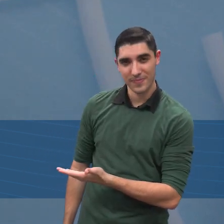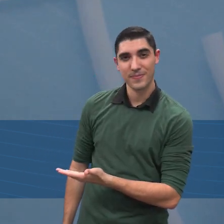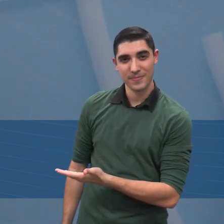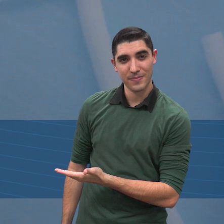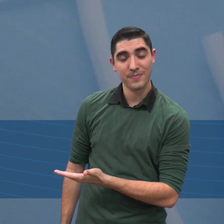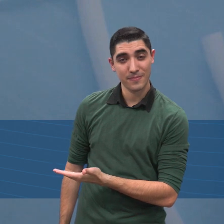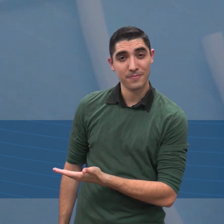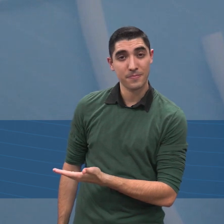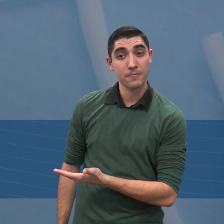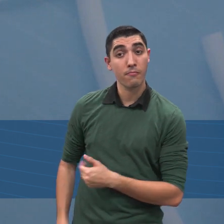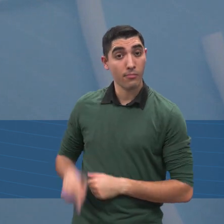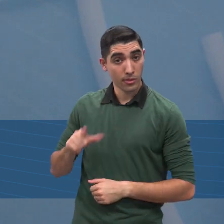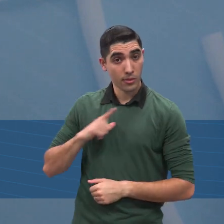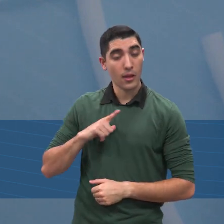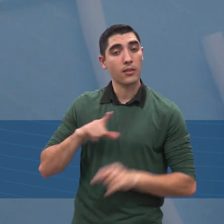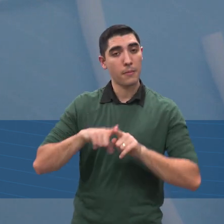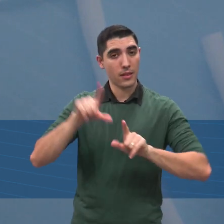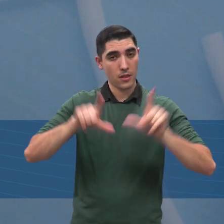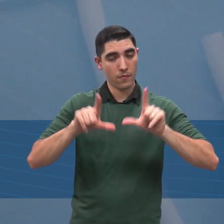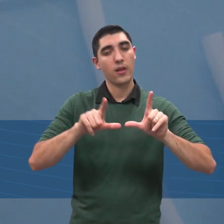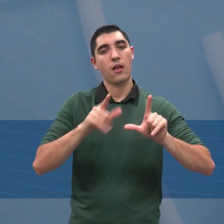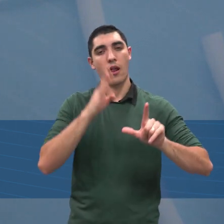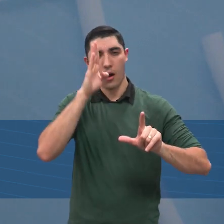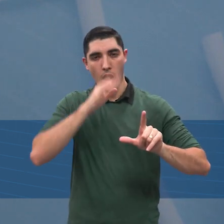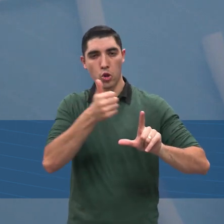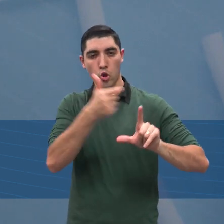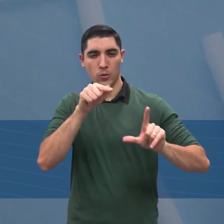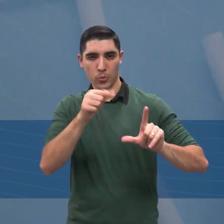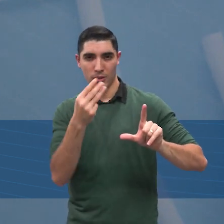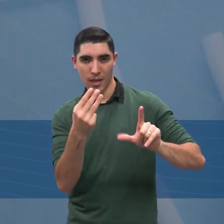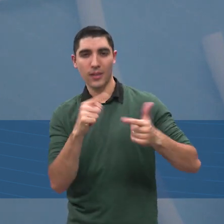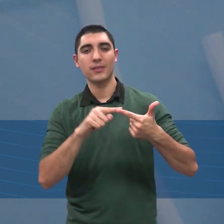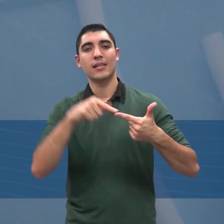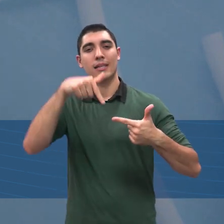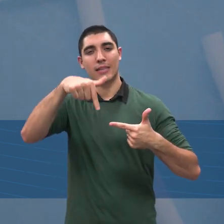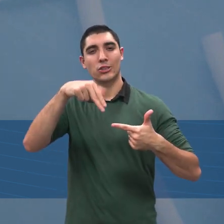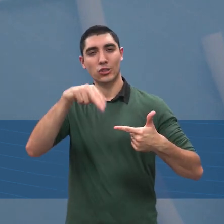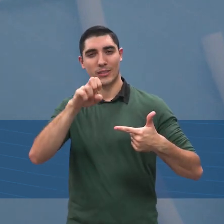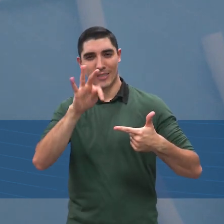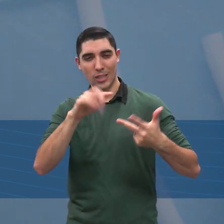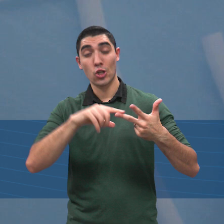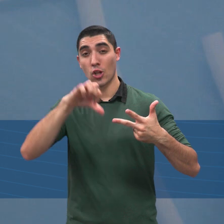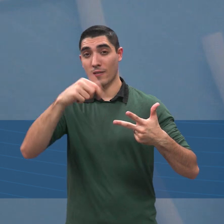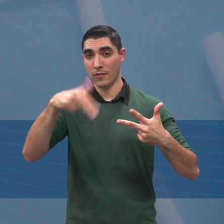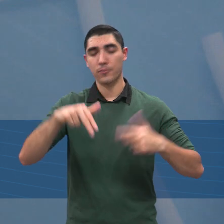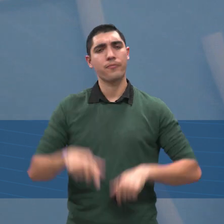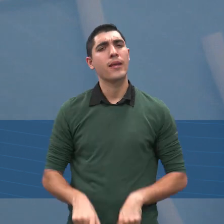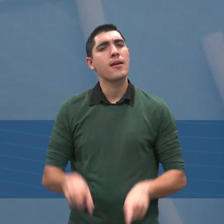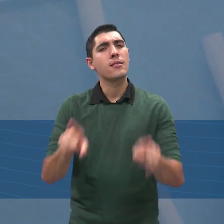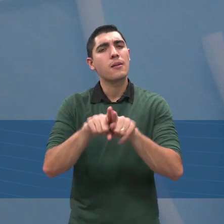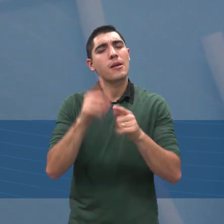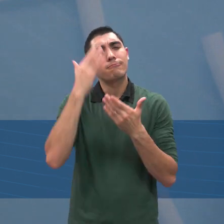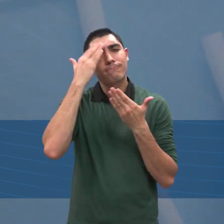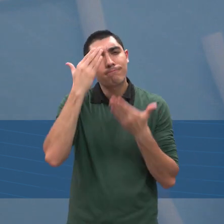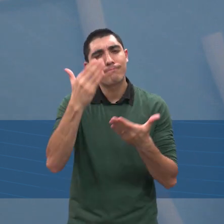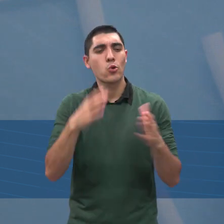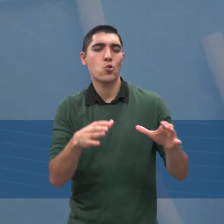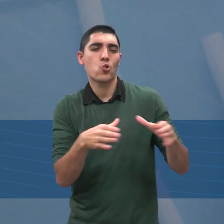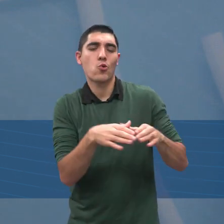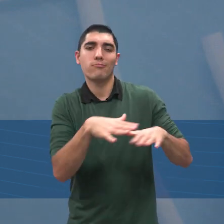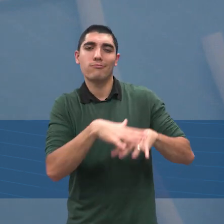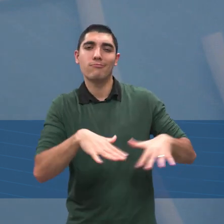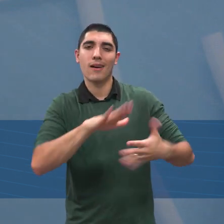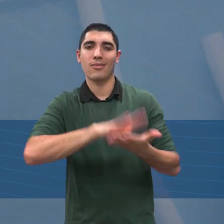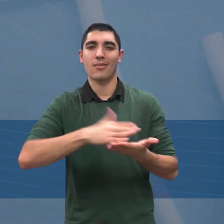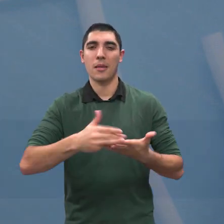youtube.com/tvcâmara-sjc, além dos nossos canais 12.3, 7 da NET e o 9 da Vivo. Eu quero agradecer em especial a nossa equipe